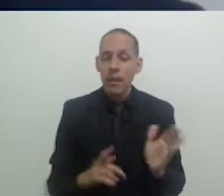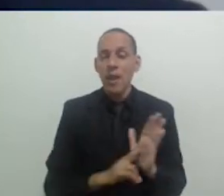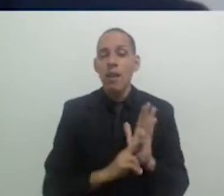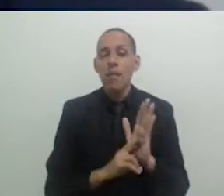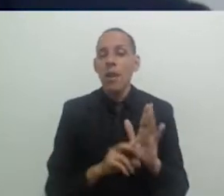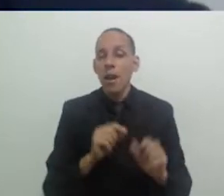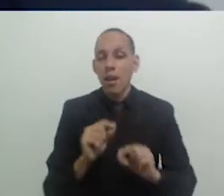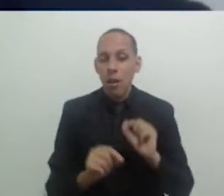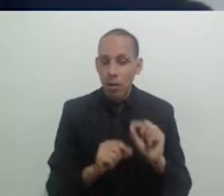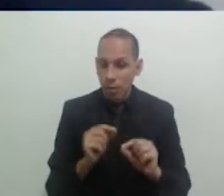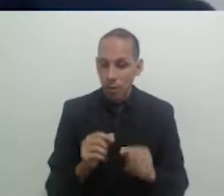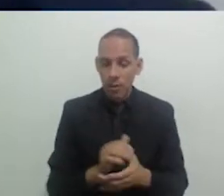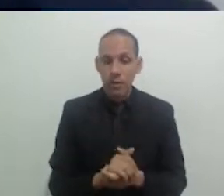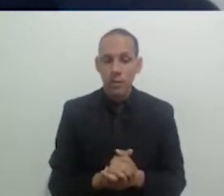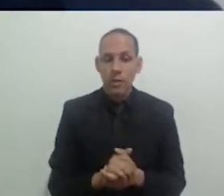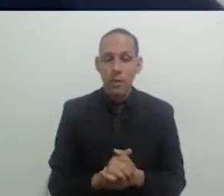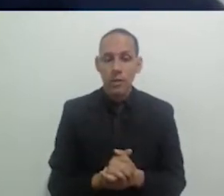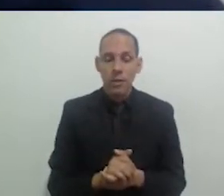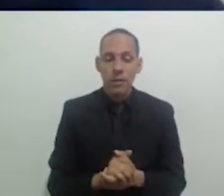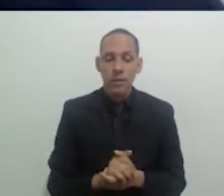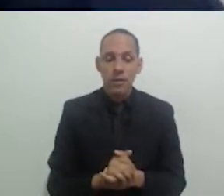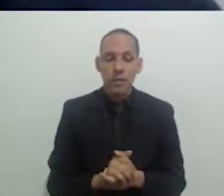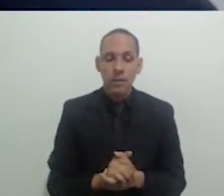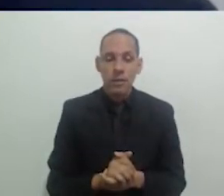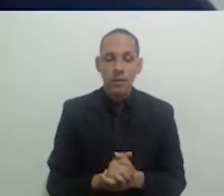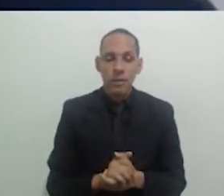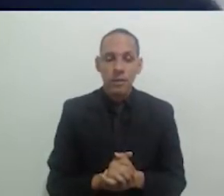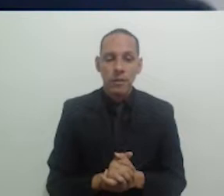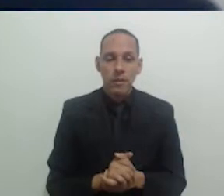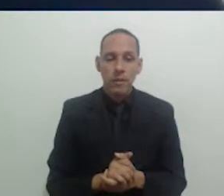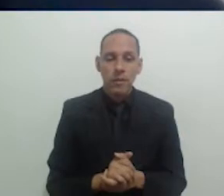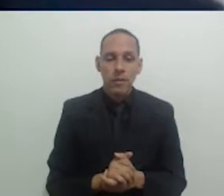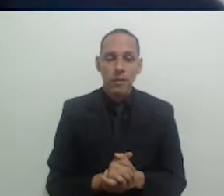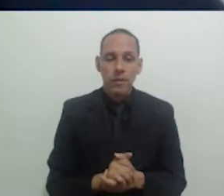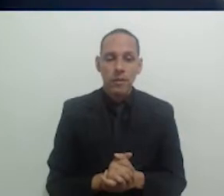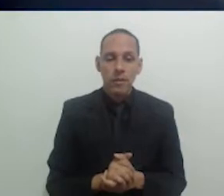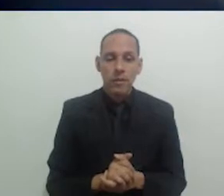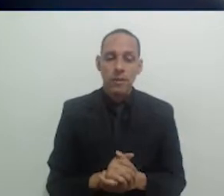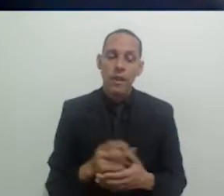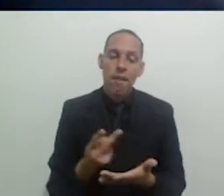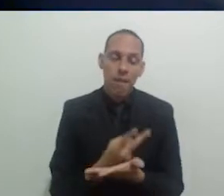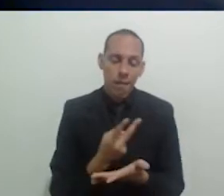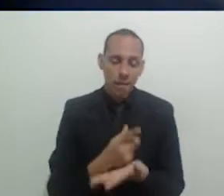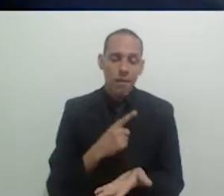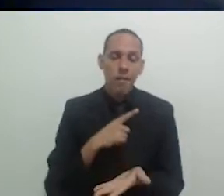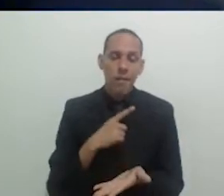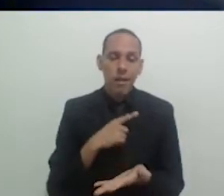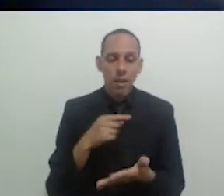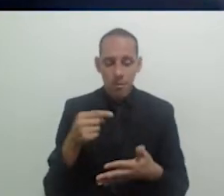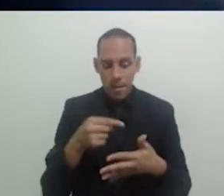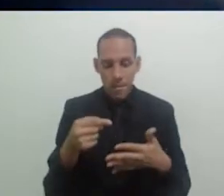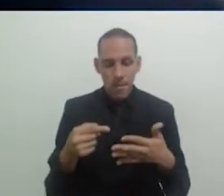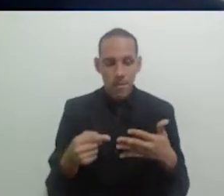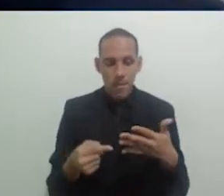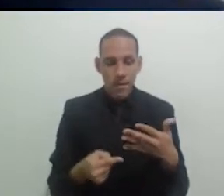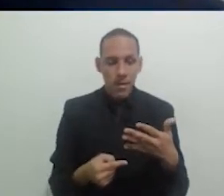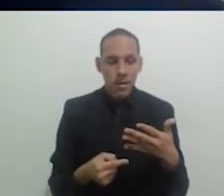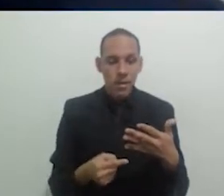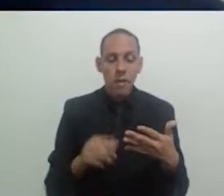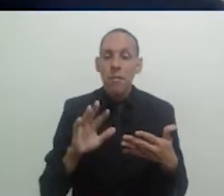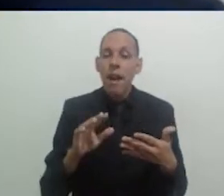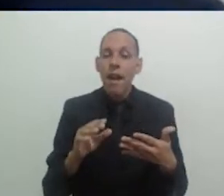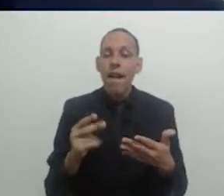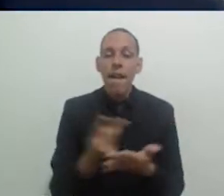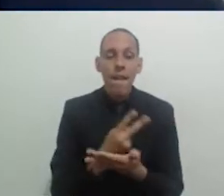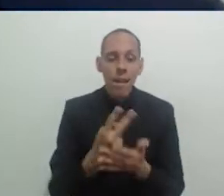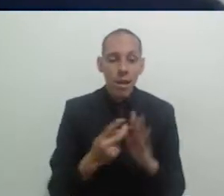Estado, que, por sua vez, entendeu que houve irregularidade, sendo que não há qualquer irregularidade por parte da